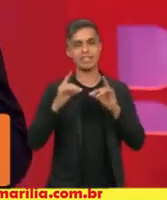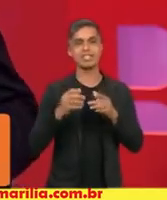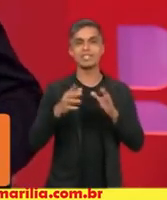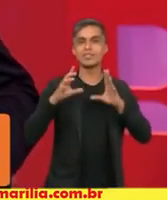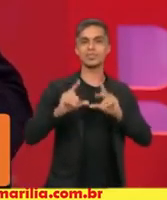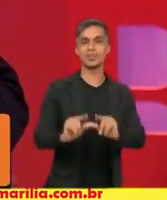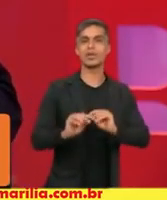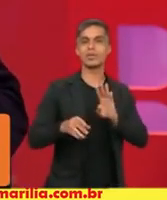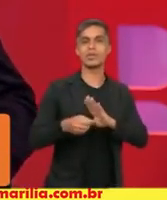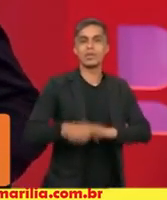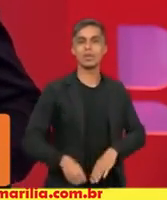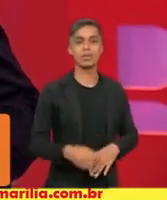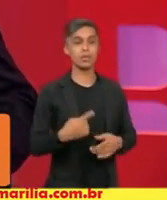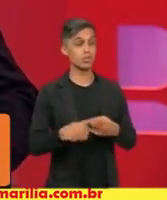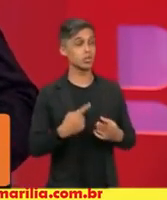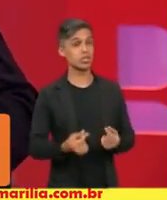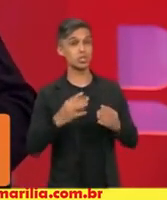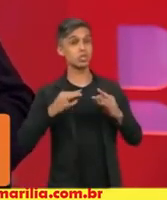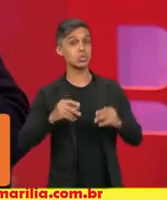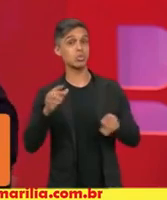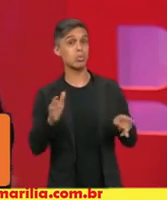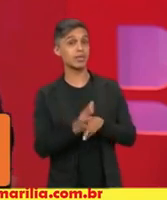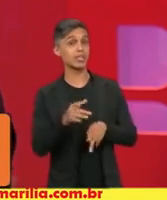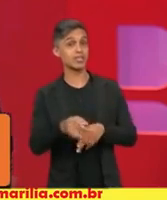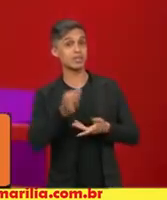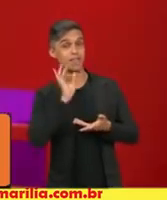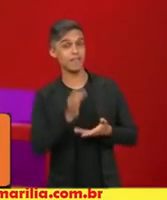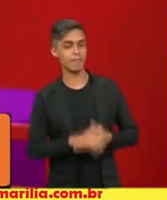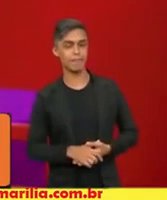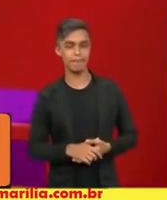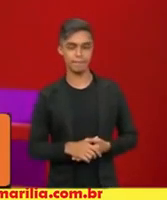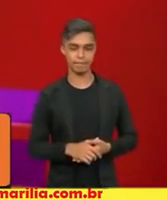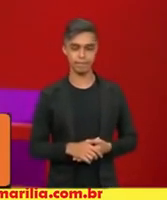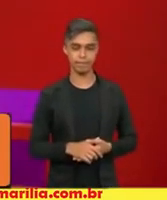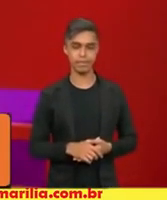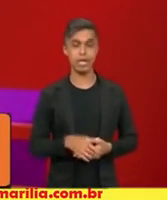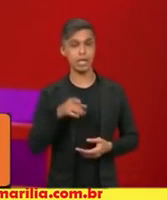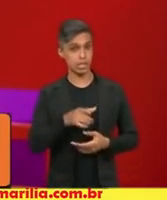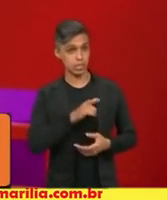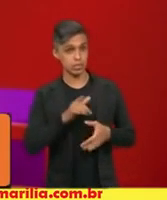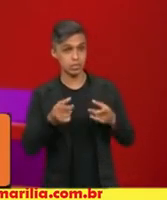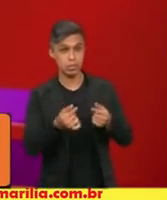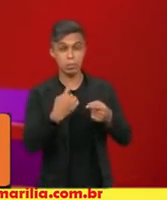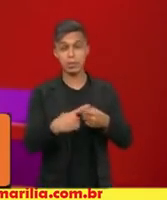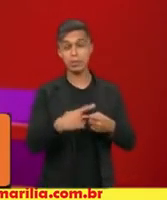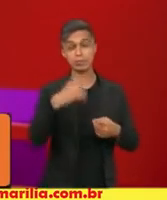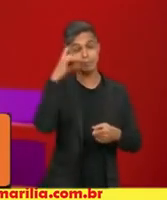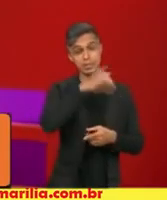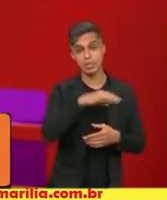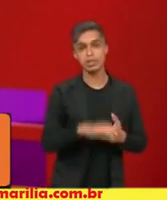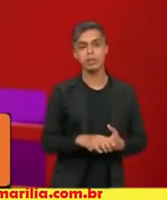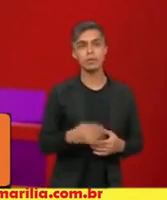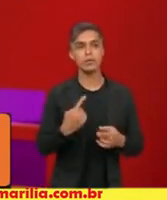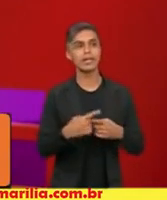todo na mão dos cafeicultores. Eles conseguem crescer, mas a duras penas, no fundo, né? Porque a aposta do Banco do Brasil é a